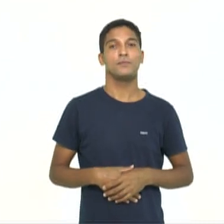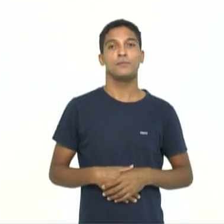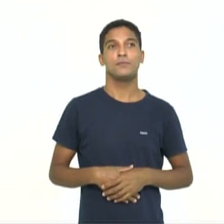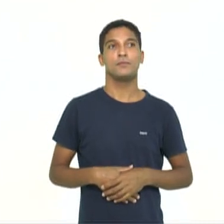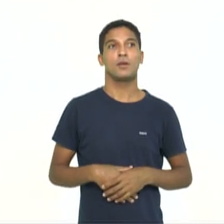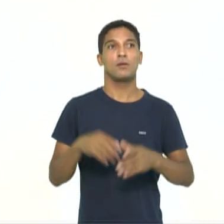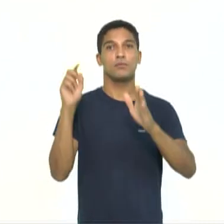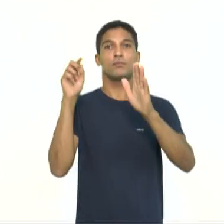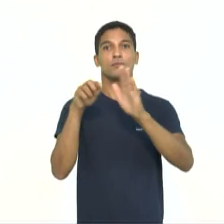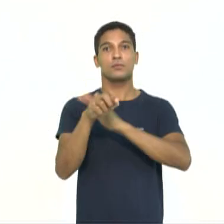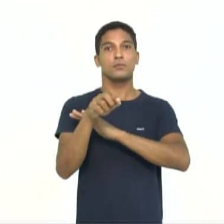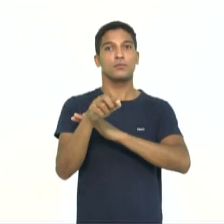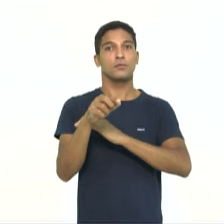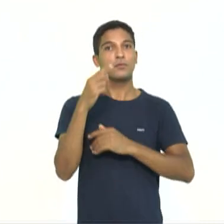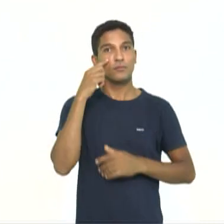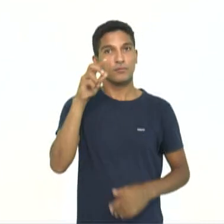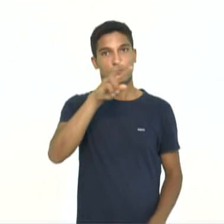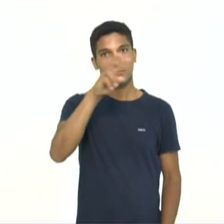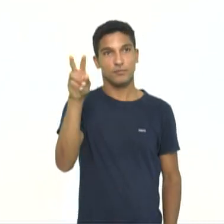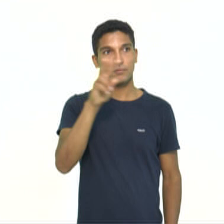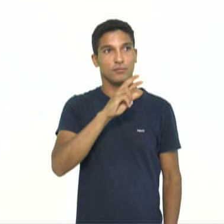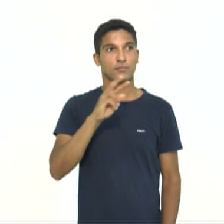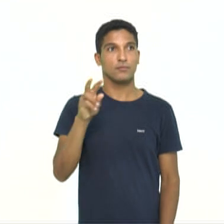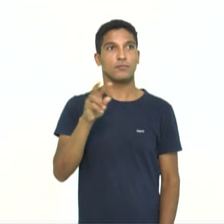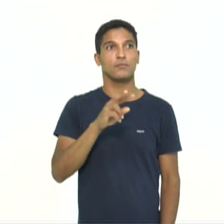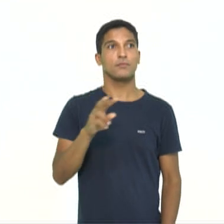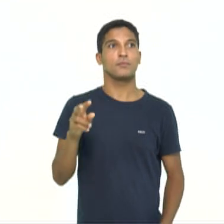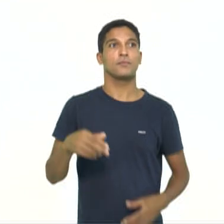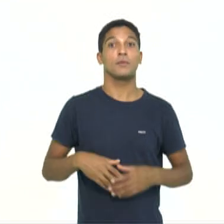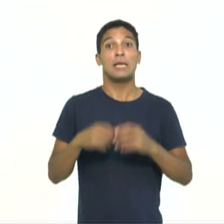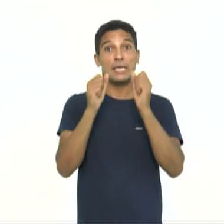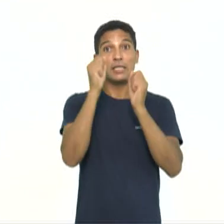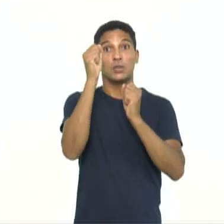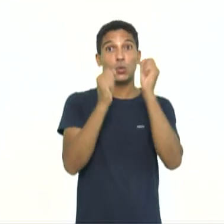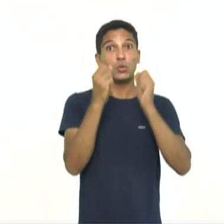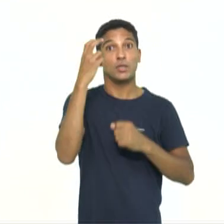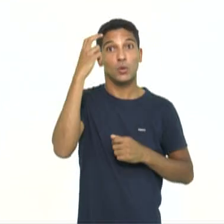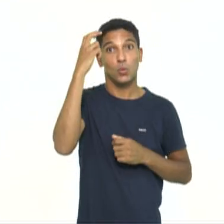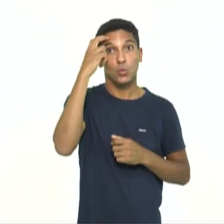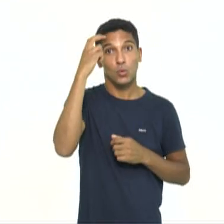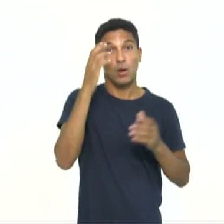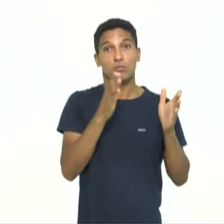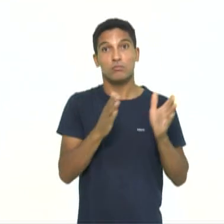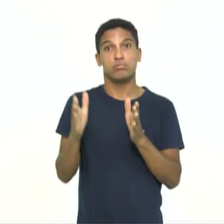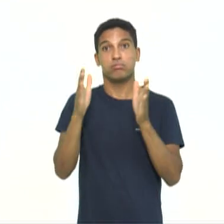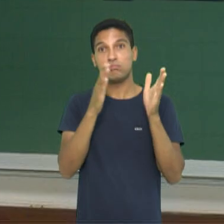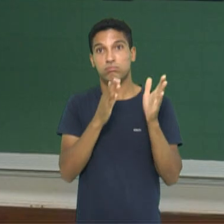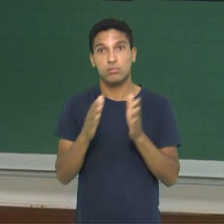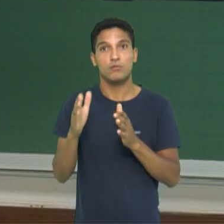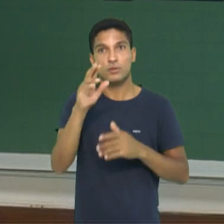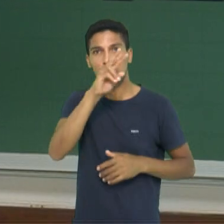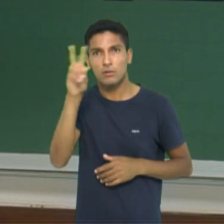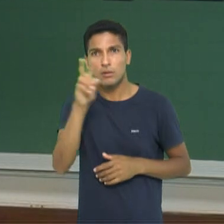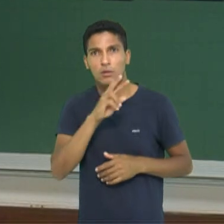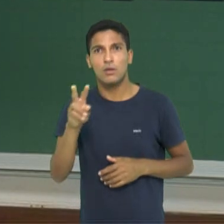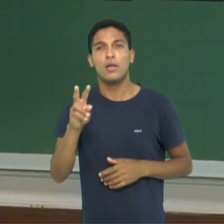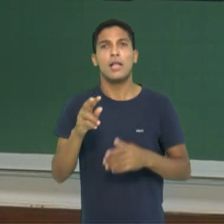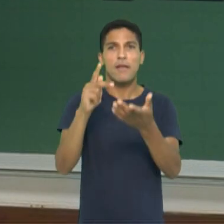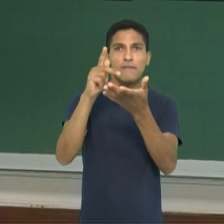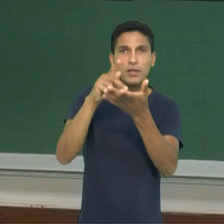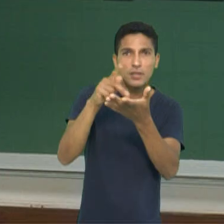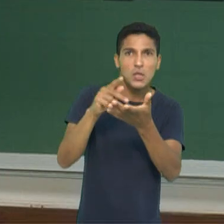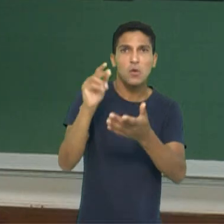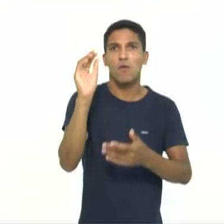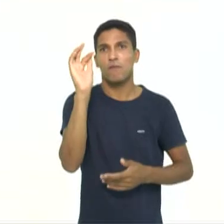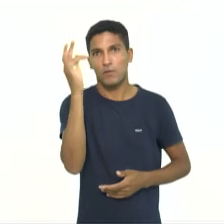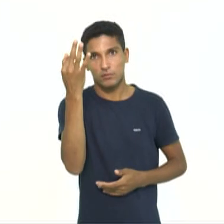transmitir valores e modos de vida para sustentar o sistema vigente. Esta afirmação é verdadeira ou falsa? Analise bem e já